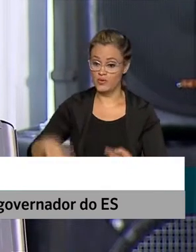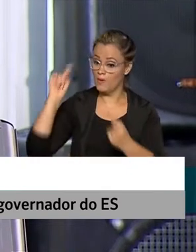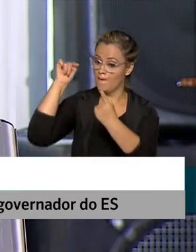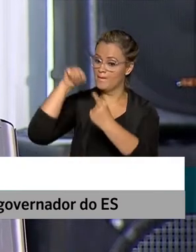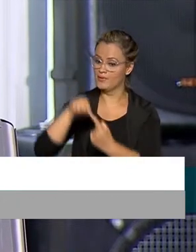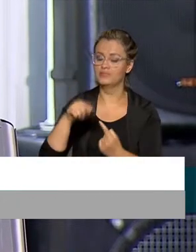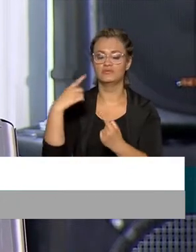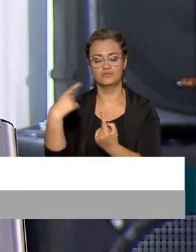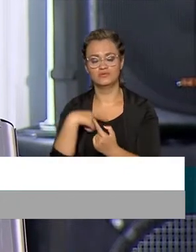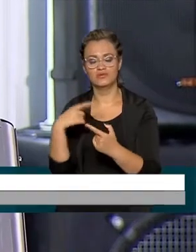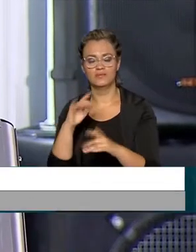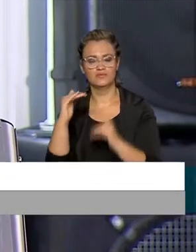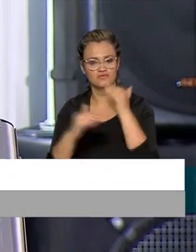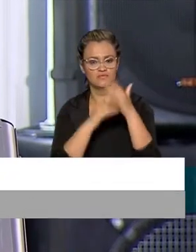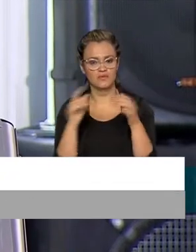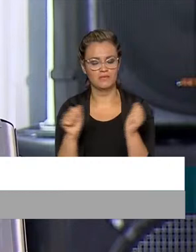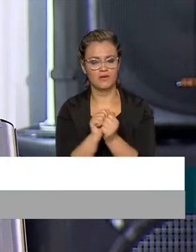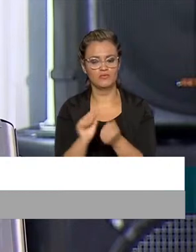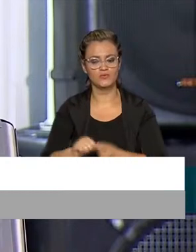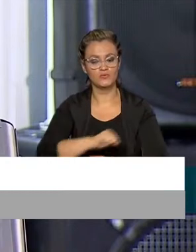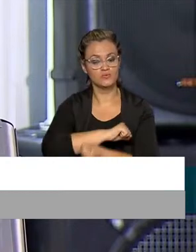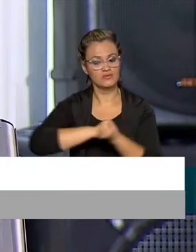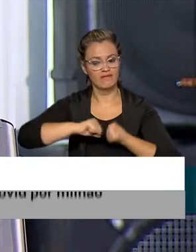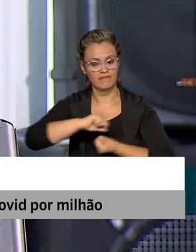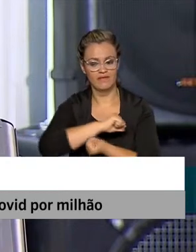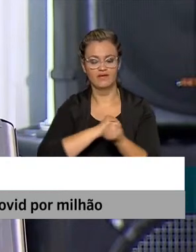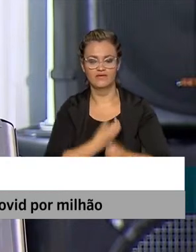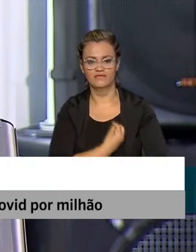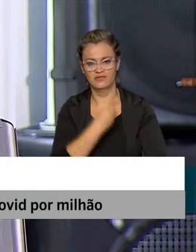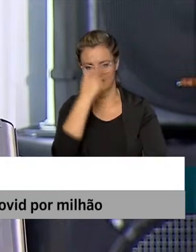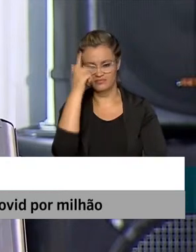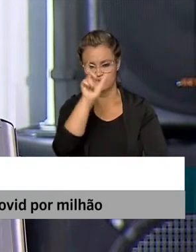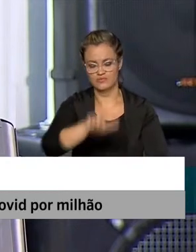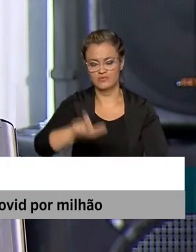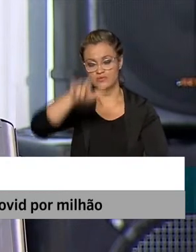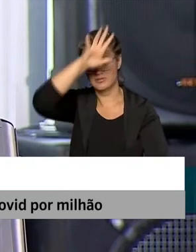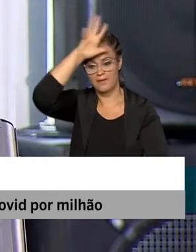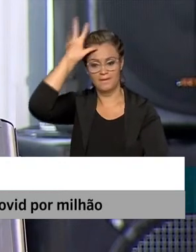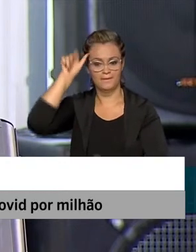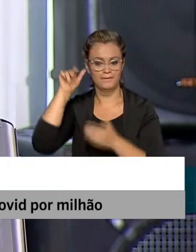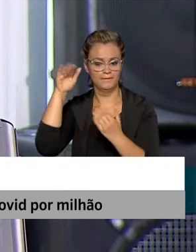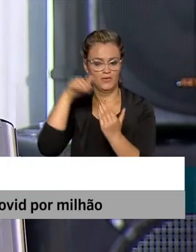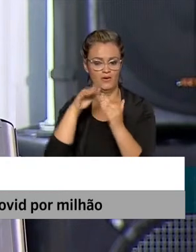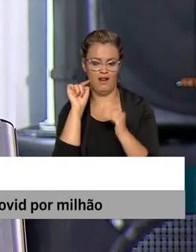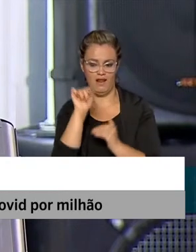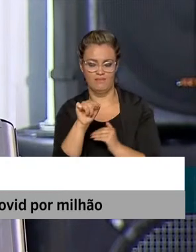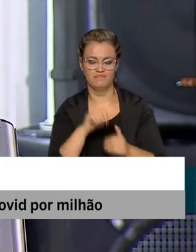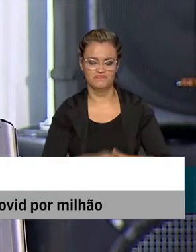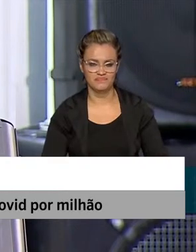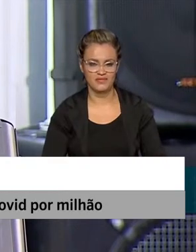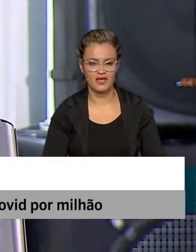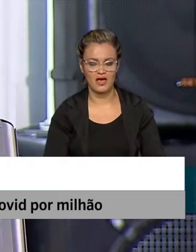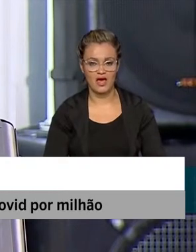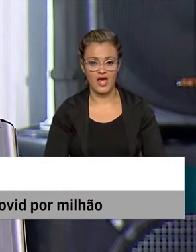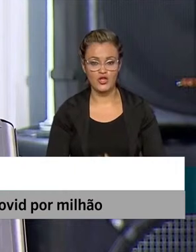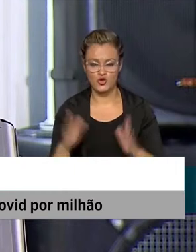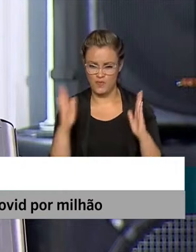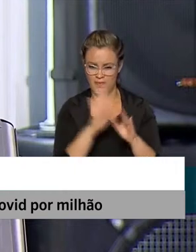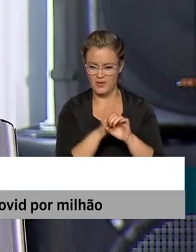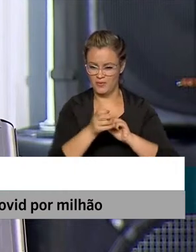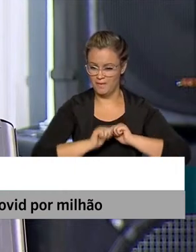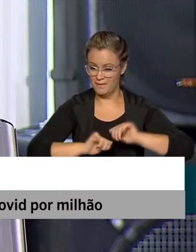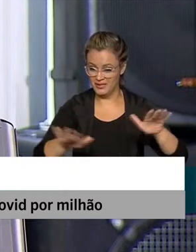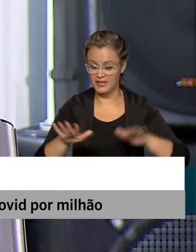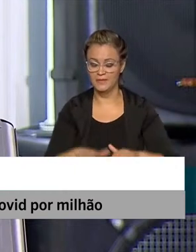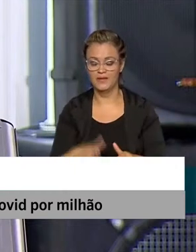o desenvolvimento sustentável da vida dos amazônidas. No combate à pandemia, o Exército atuou na